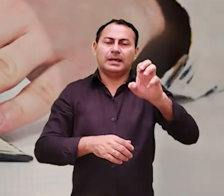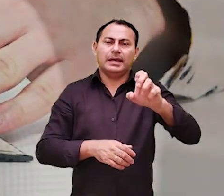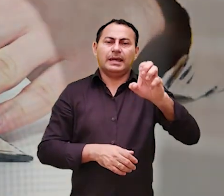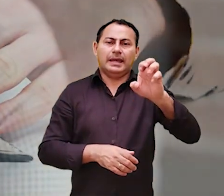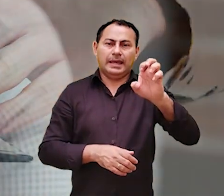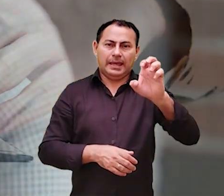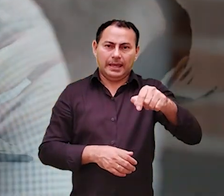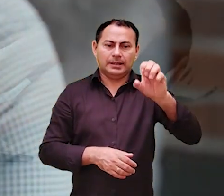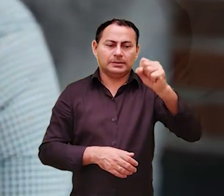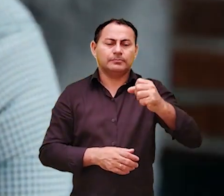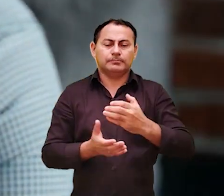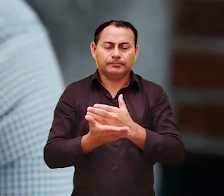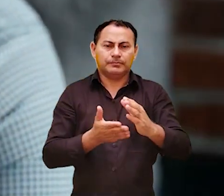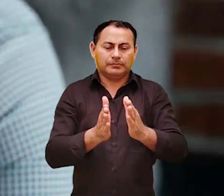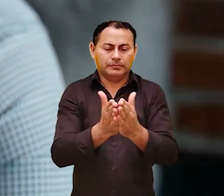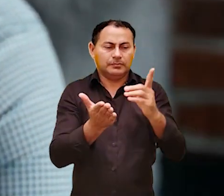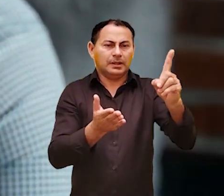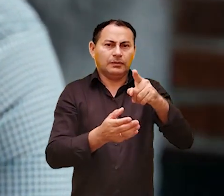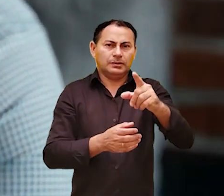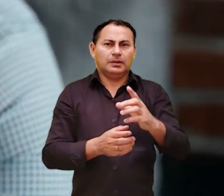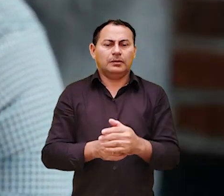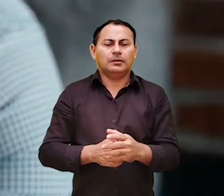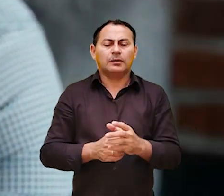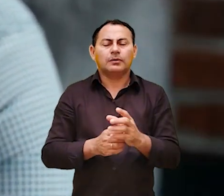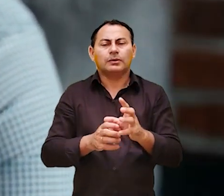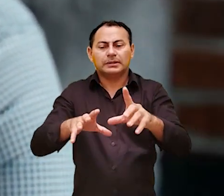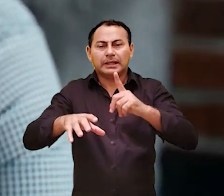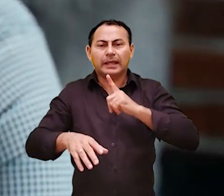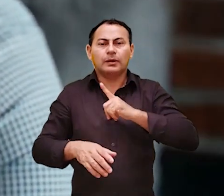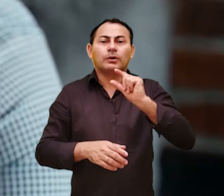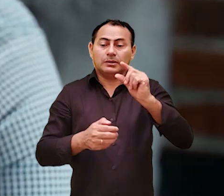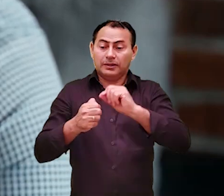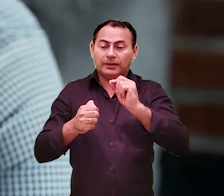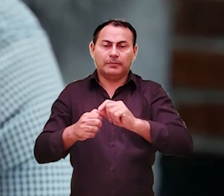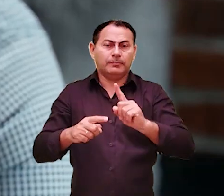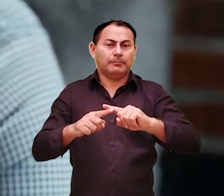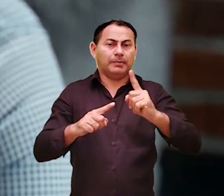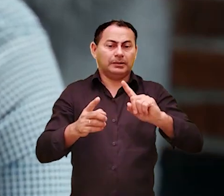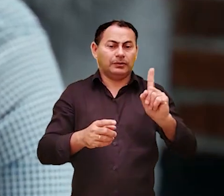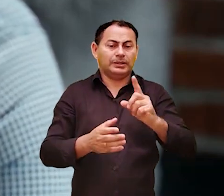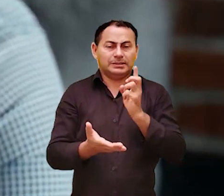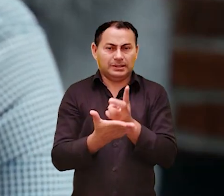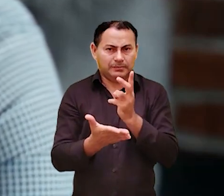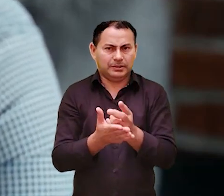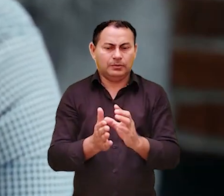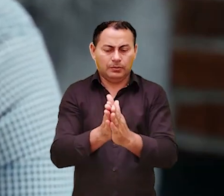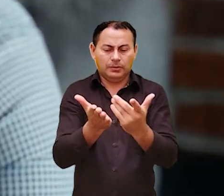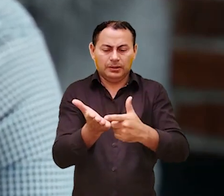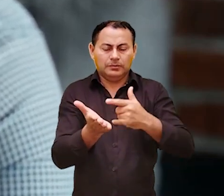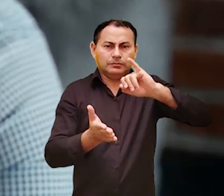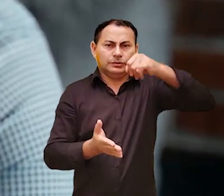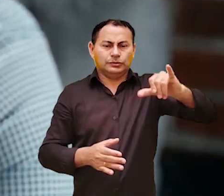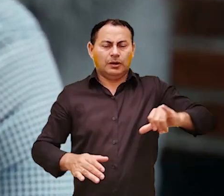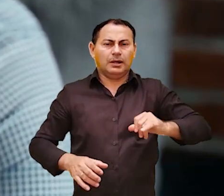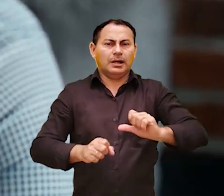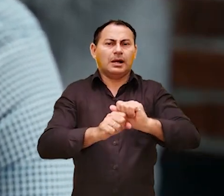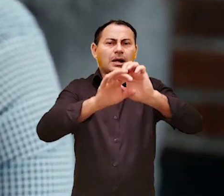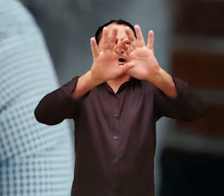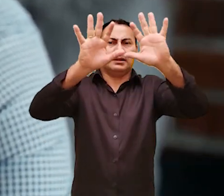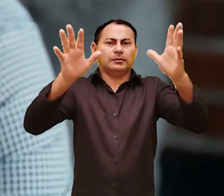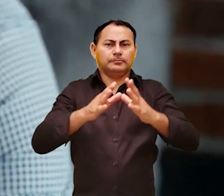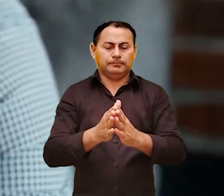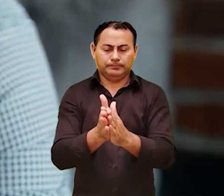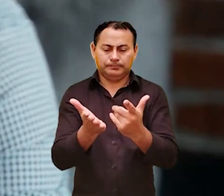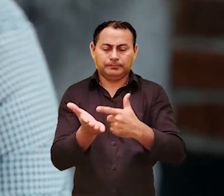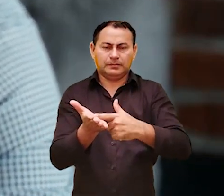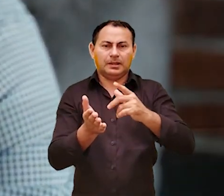vezes é assim. O princípio bíblico é que você geralmente colhe o que plantou, mas não é sempre assim. O livro de Jó deixa isso bem